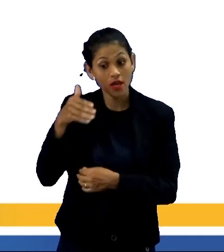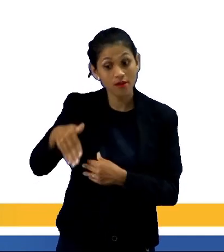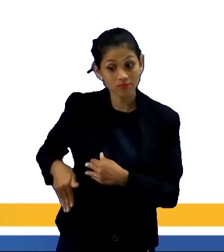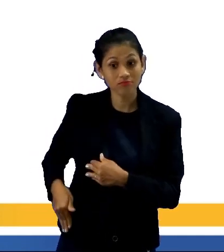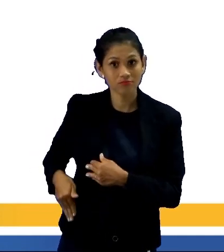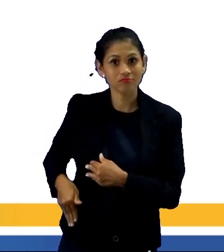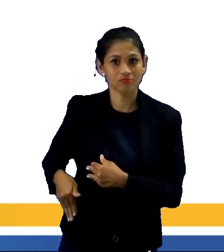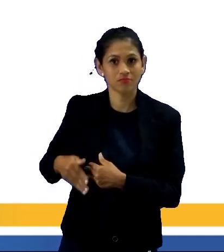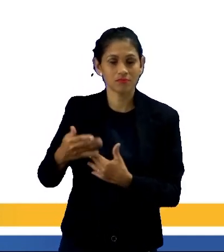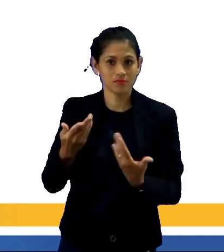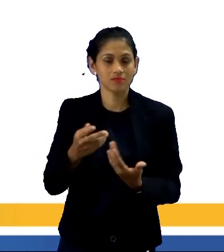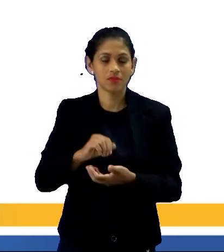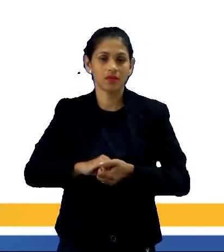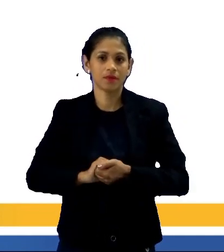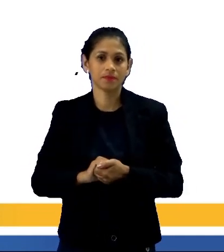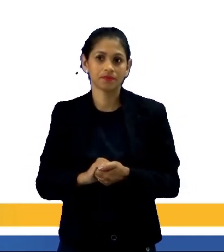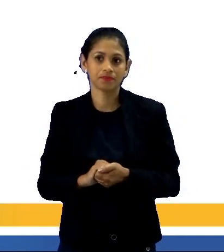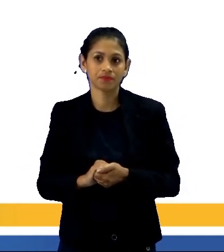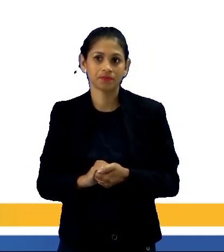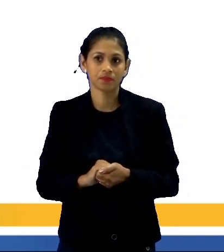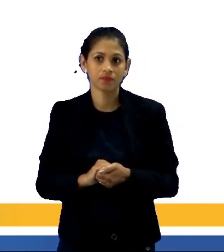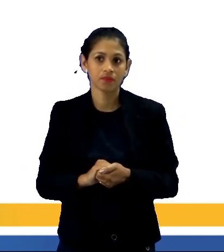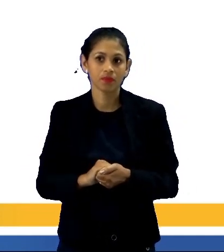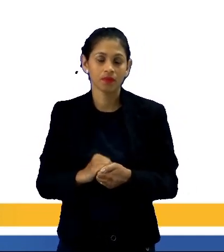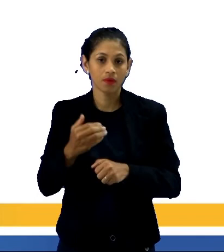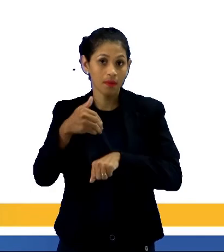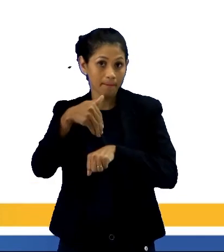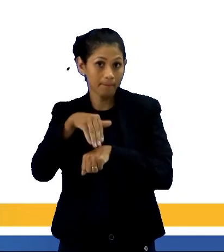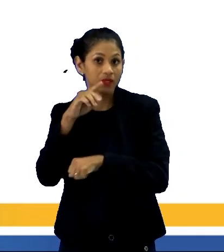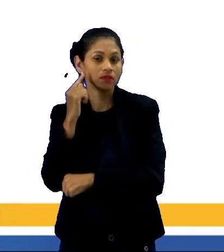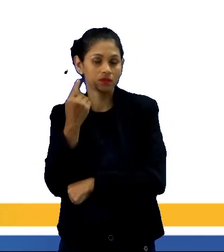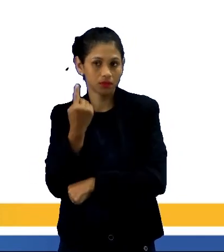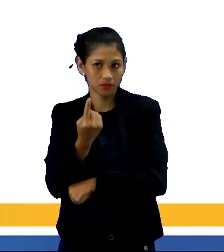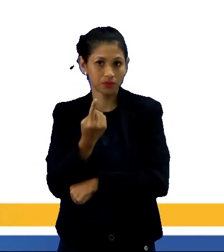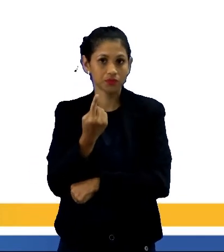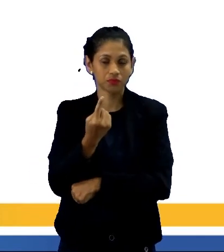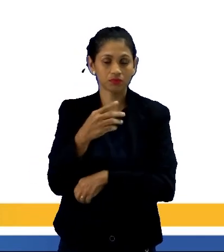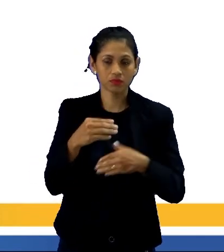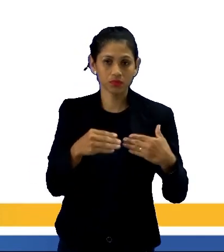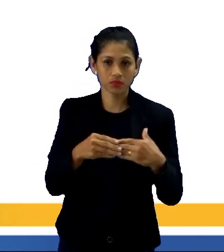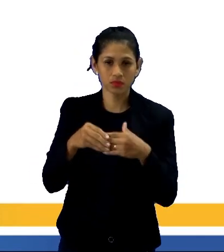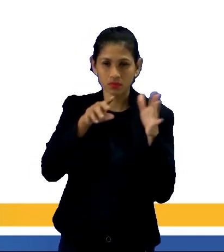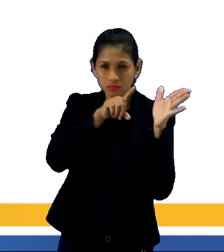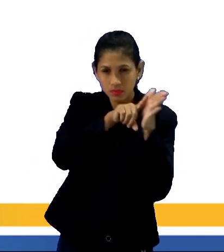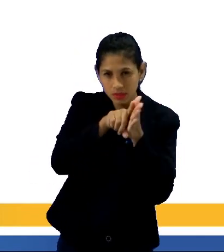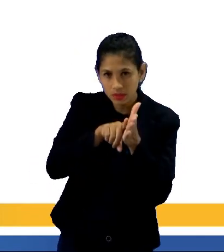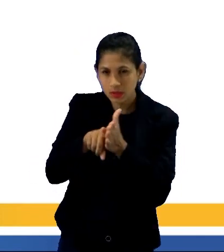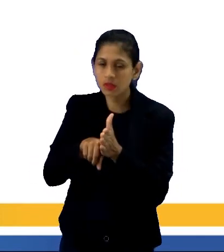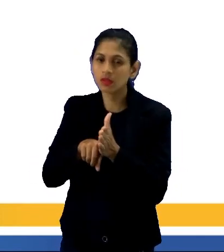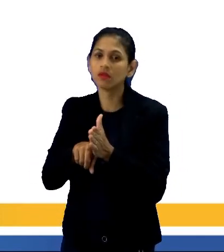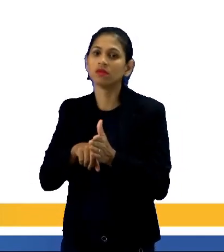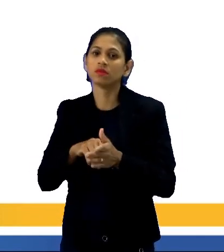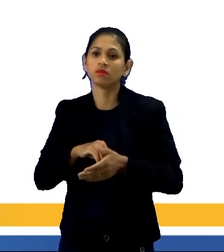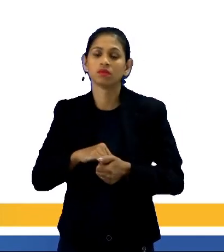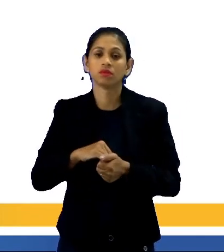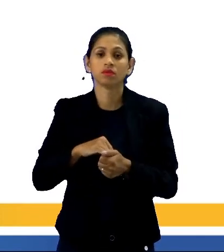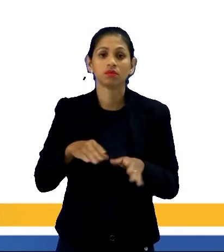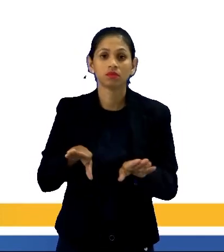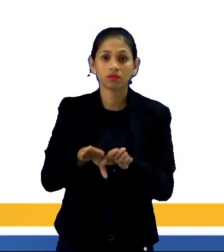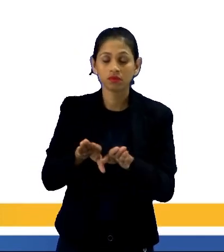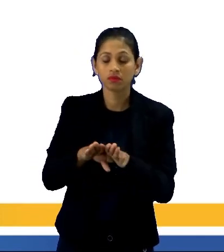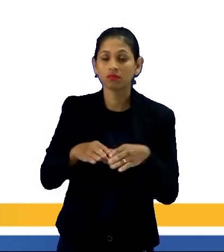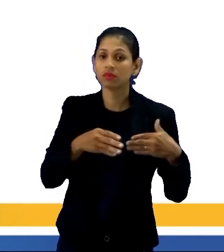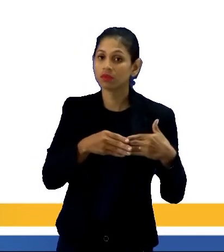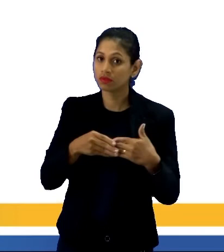vocês mais um elemento que eu trouxe para a gente verificar que